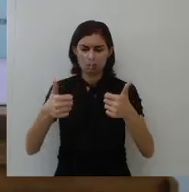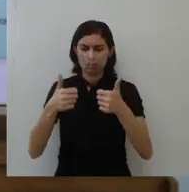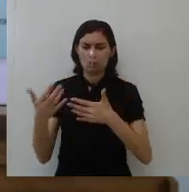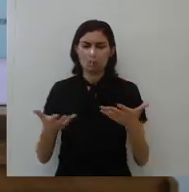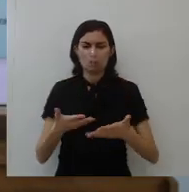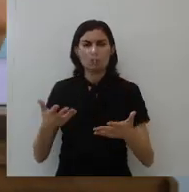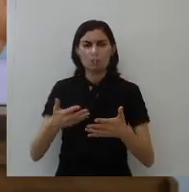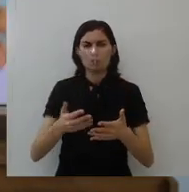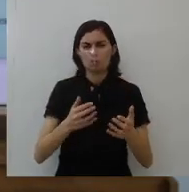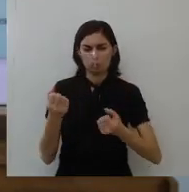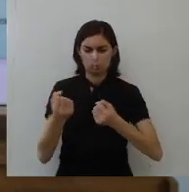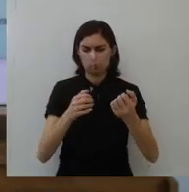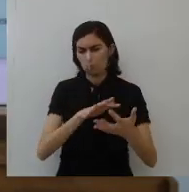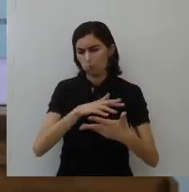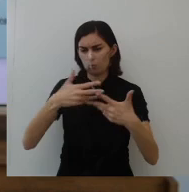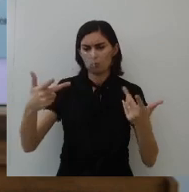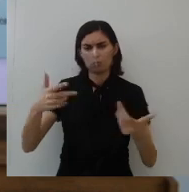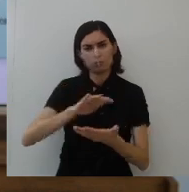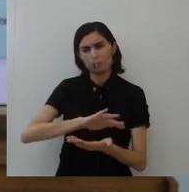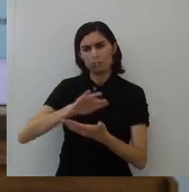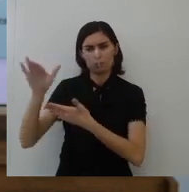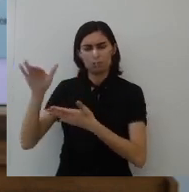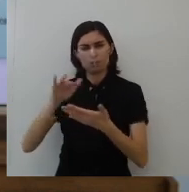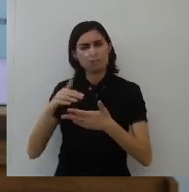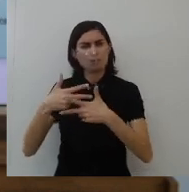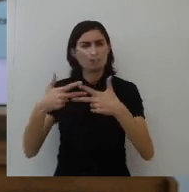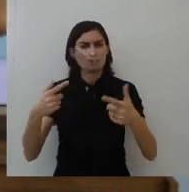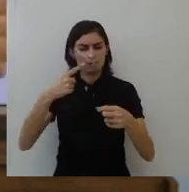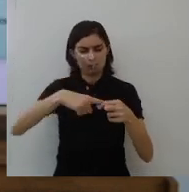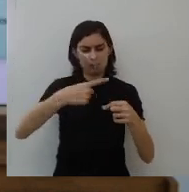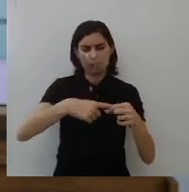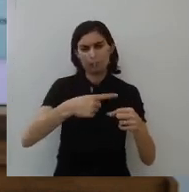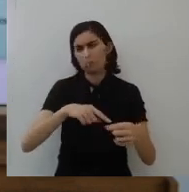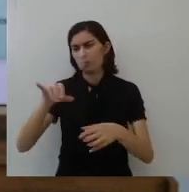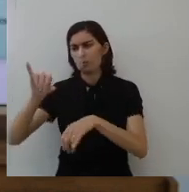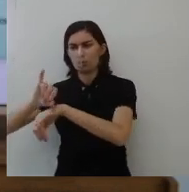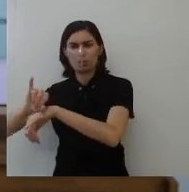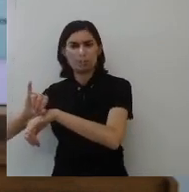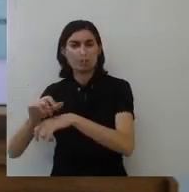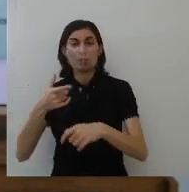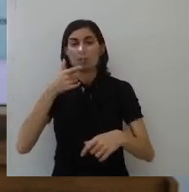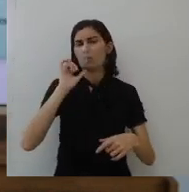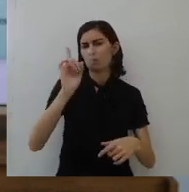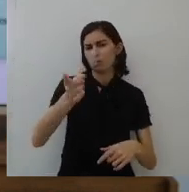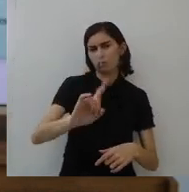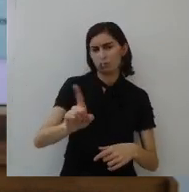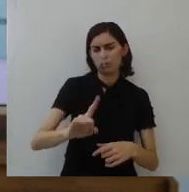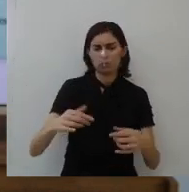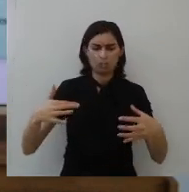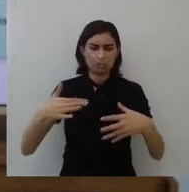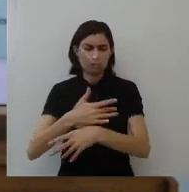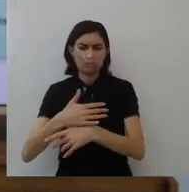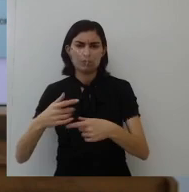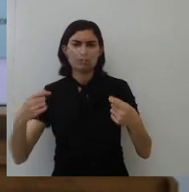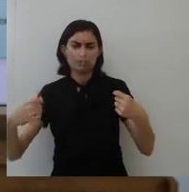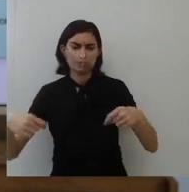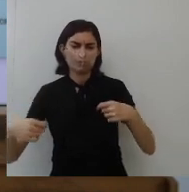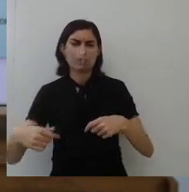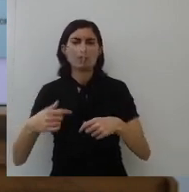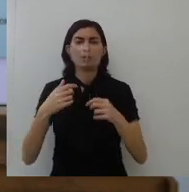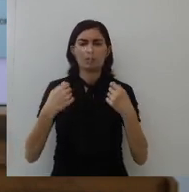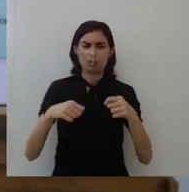fazer um transporte de uma cidade do interior para uma capital. Antes não, antes esse fluxo tinha que